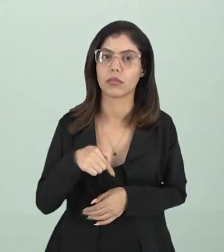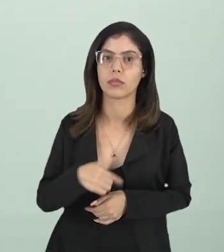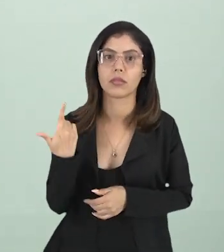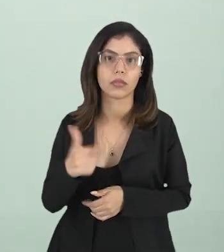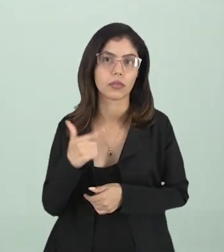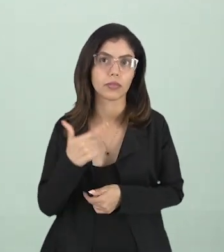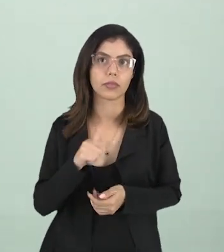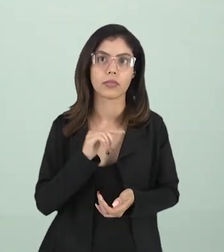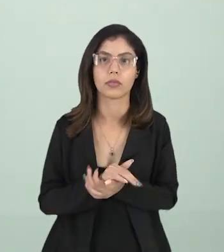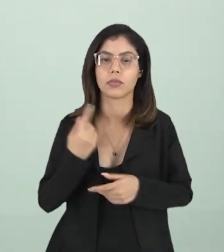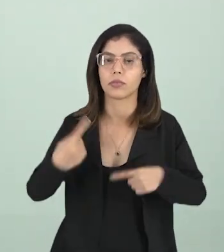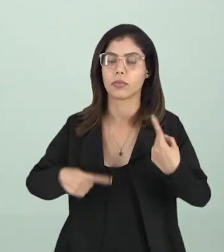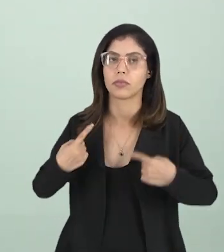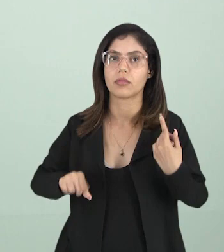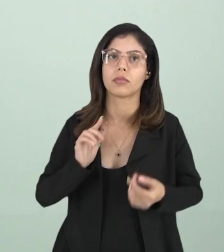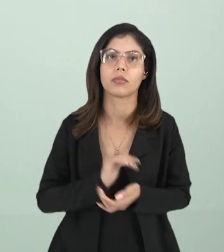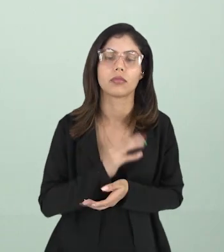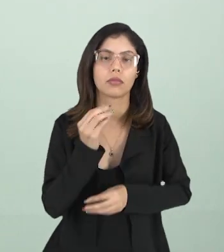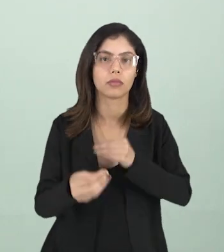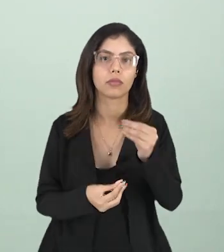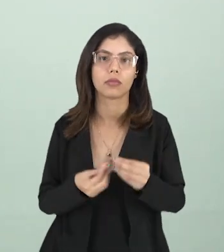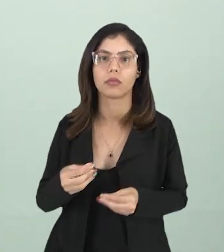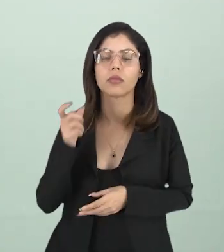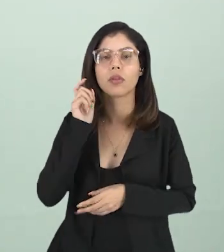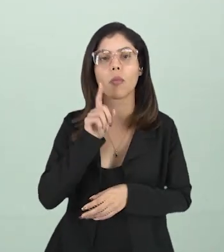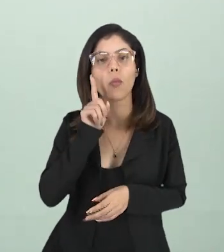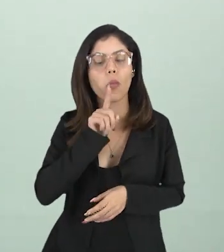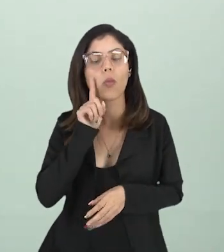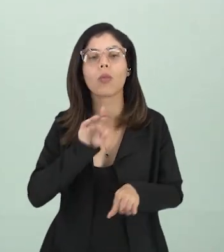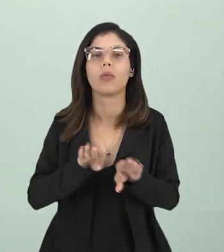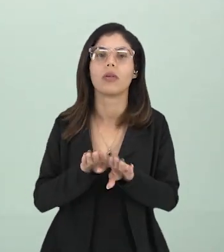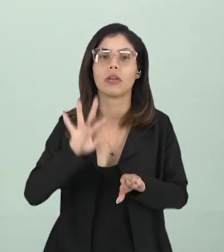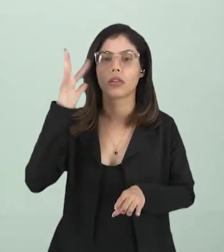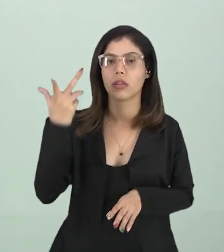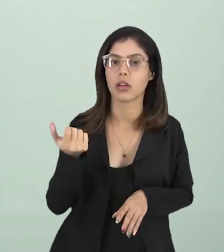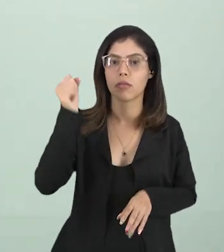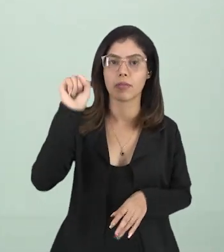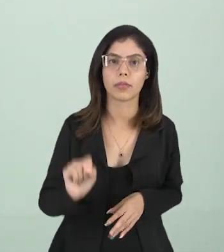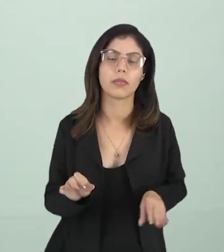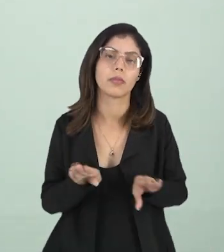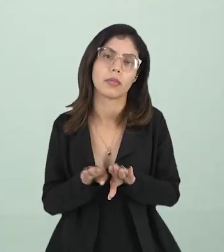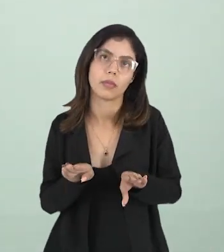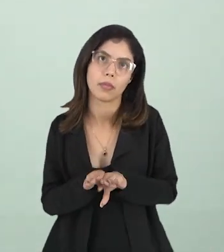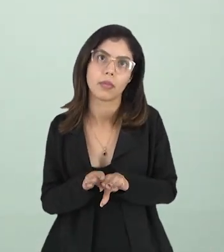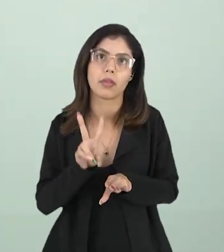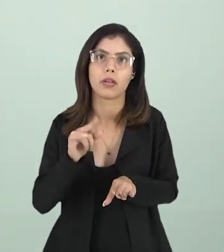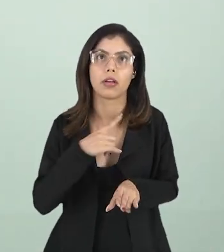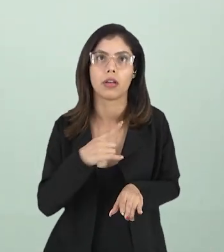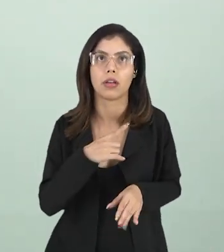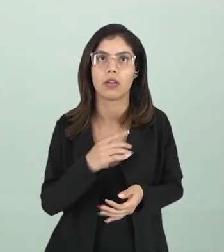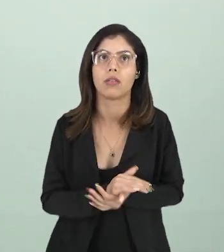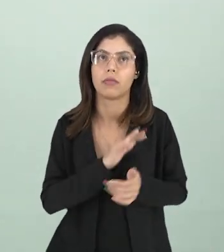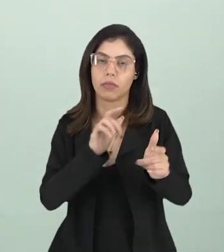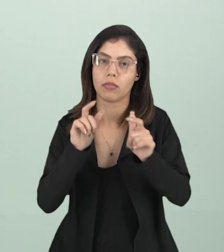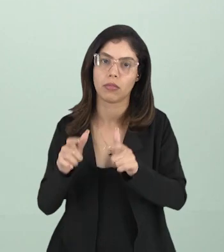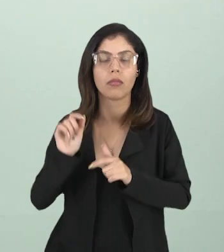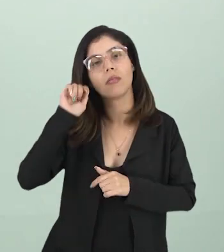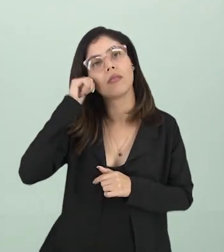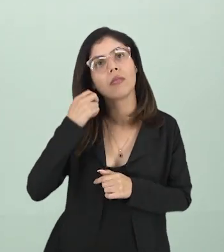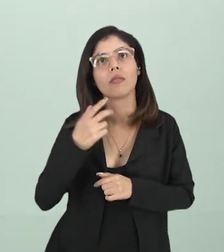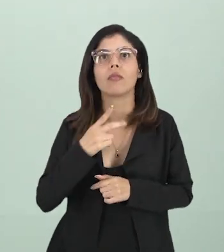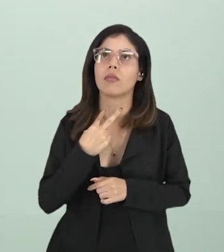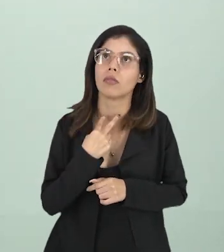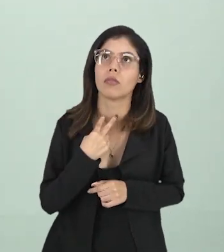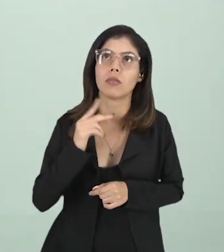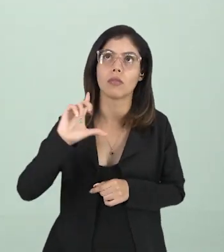apartheid político como nos Estados Unidos, na África do Sul, mas a gente vai ter esse apartheid social, né? Vai ter os lugares que os negros não podem ir,